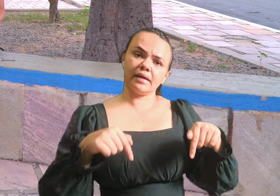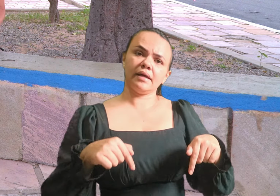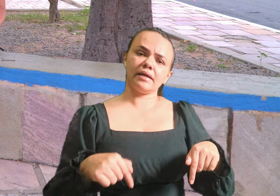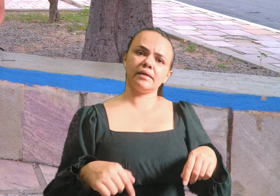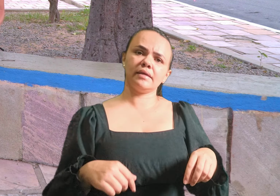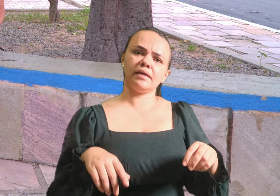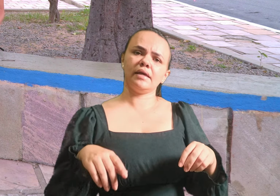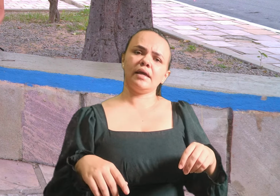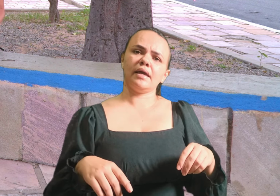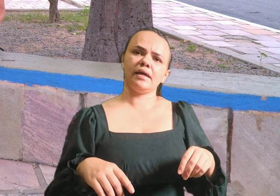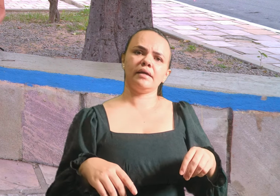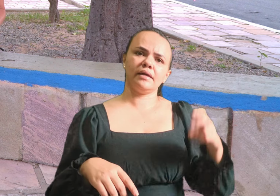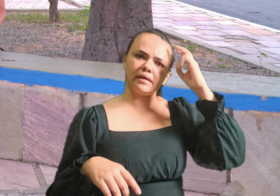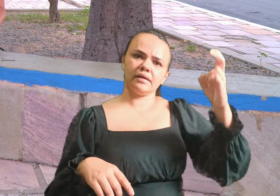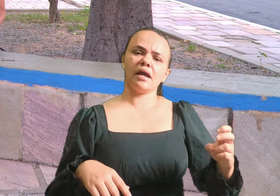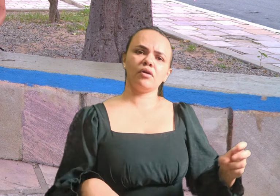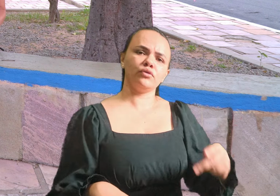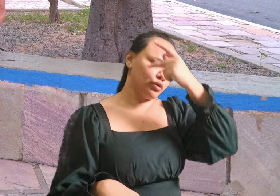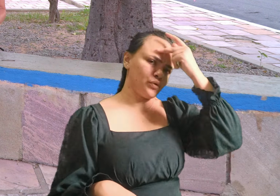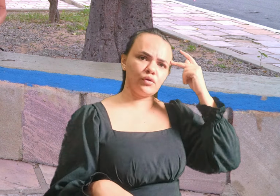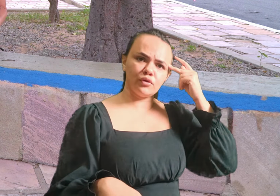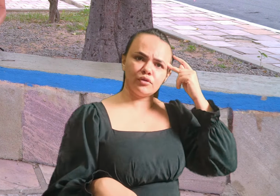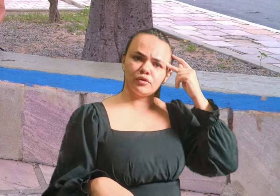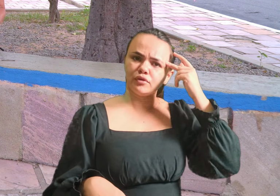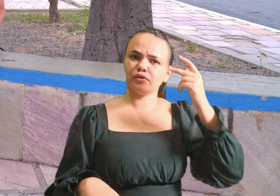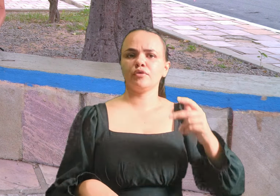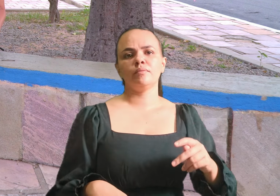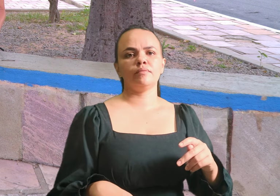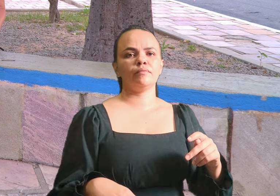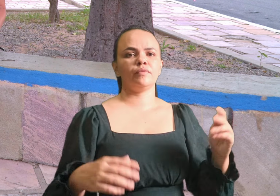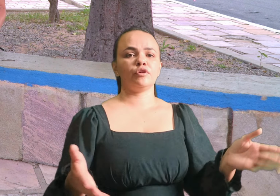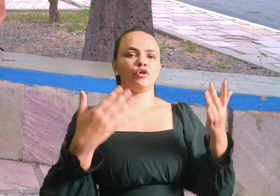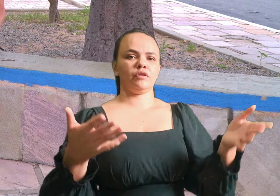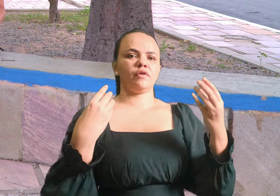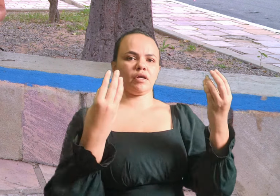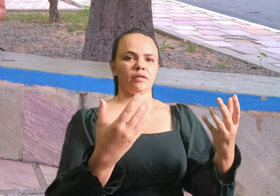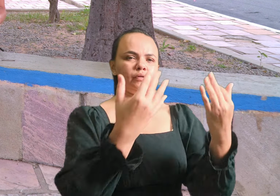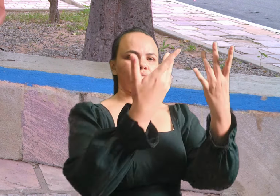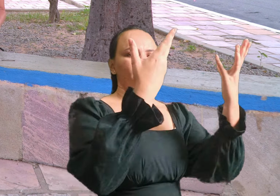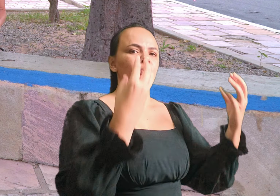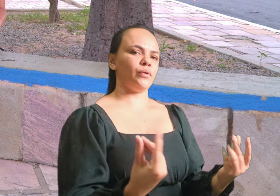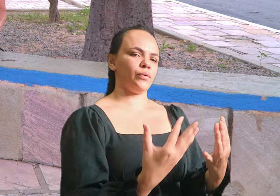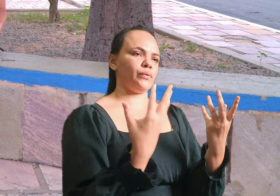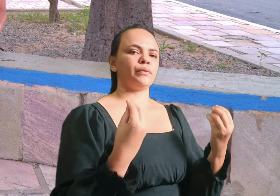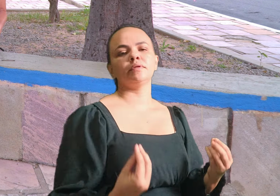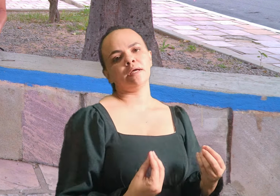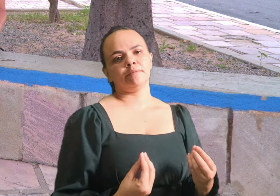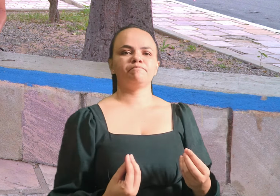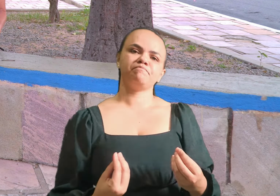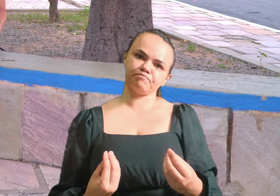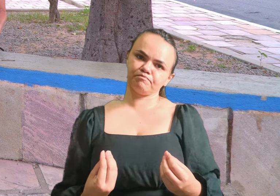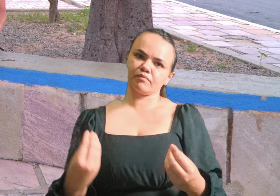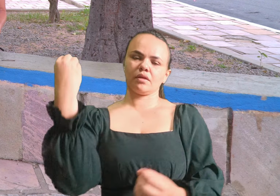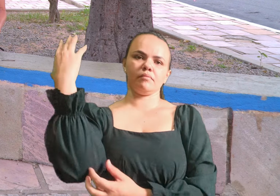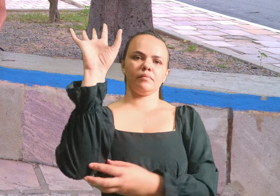a cultura das pessoas cultivarem sua horta plantar suas plantas